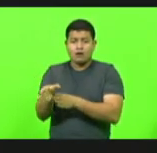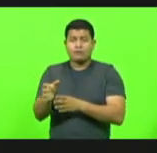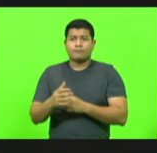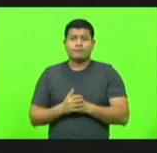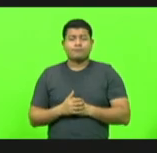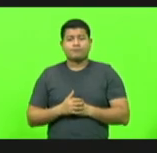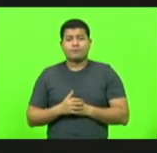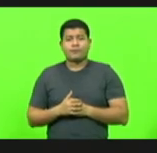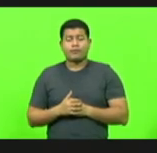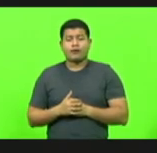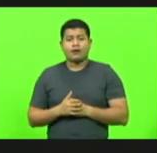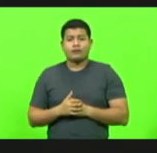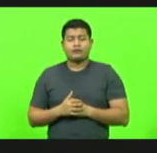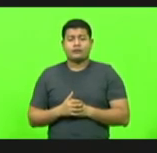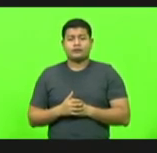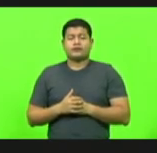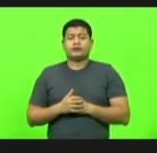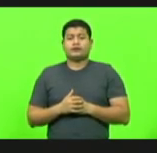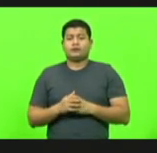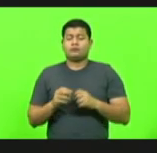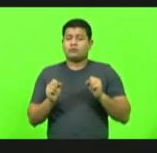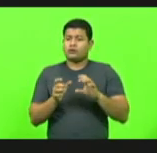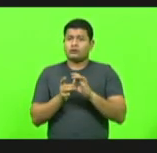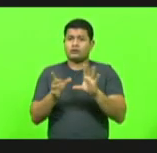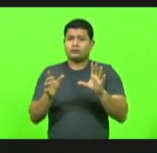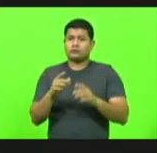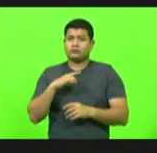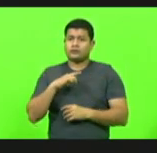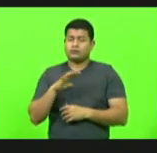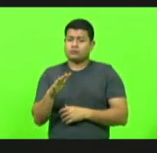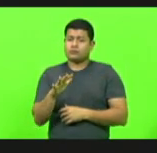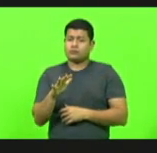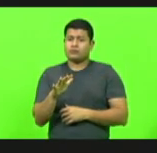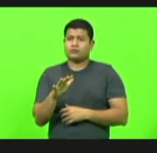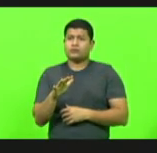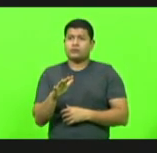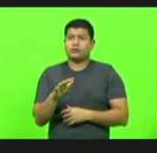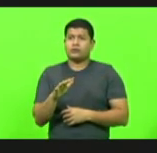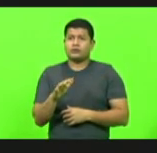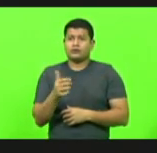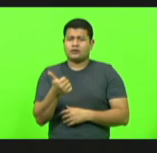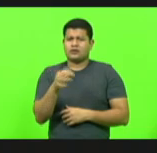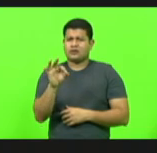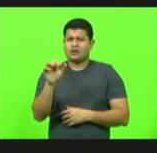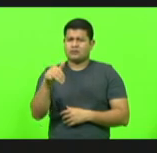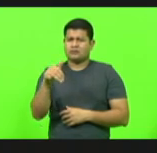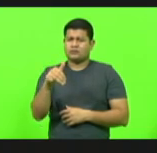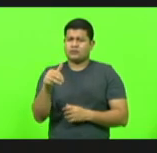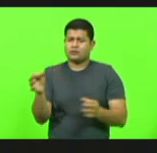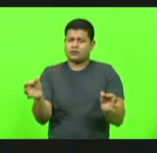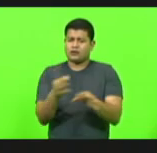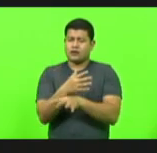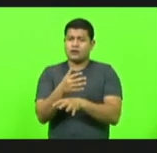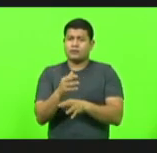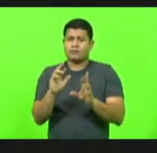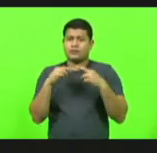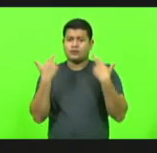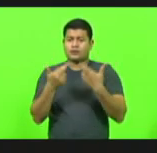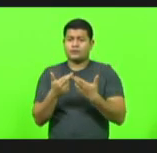por alguns minutos. Nós temos mais pelo menos uns 10 minutos aí para a gente terminar essa sessão,